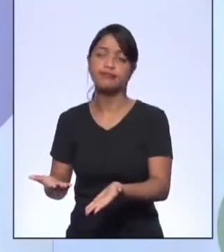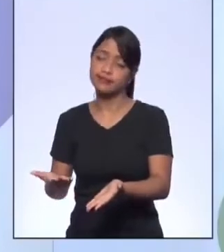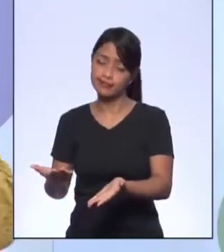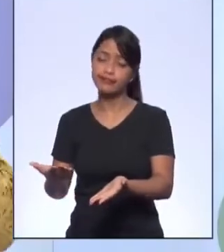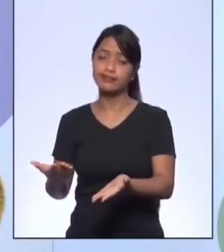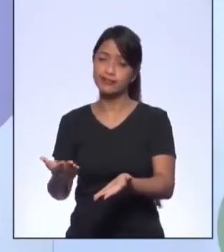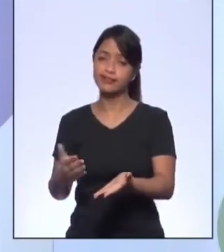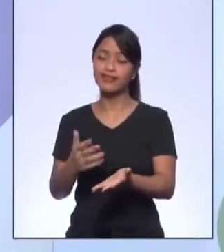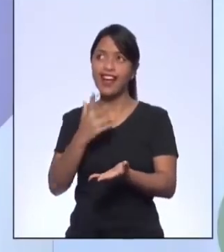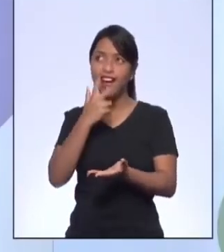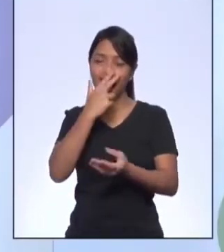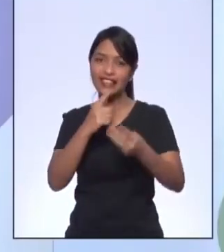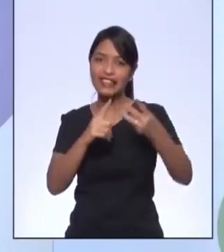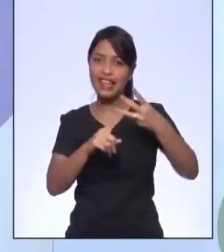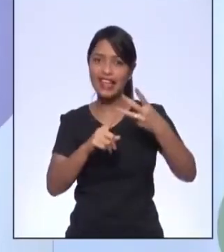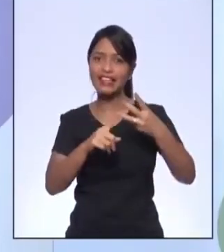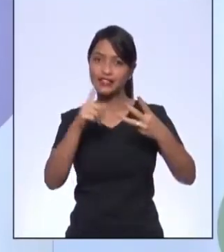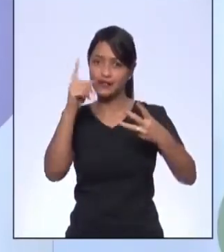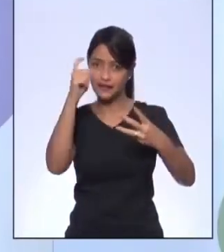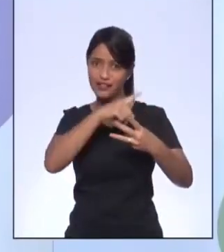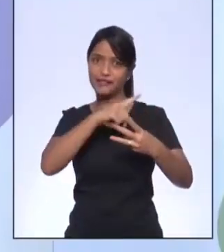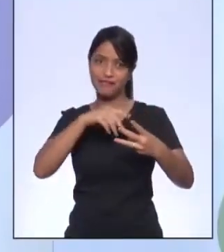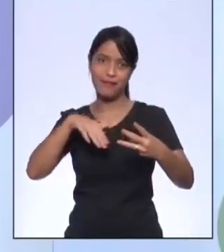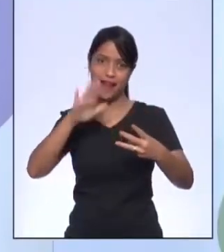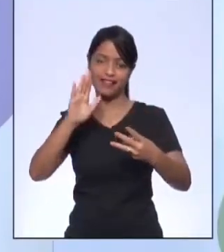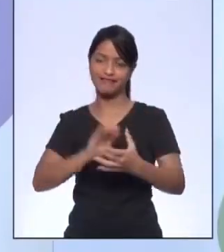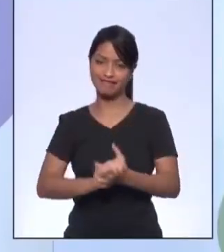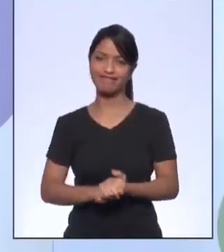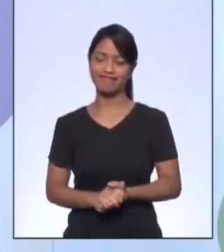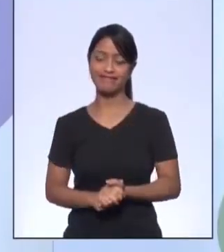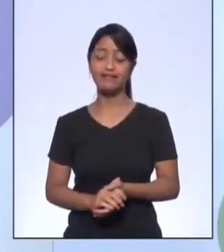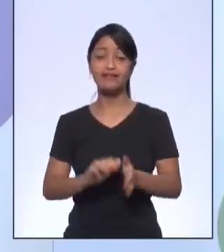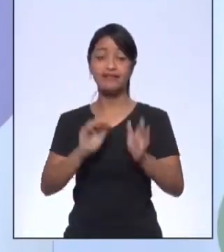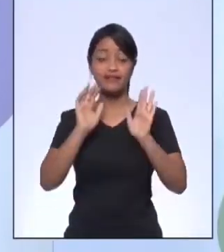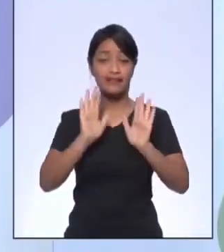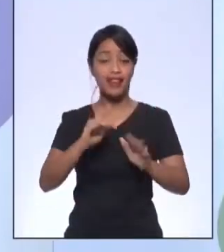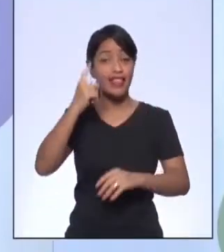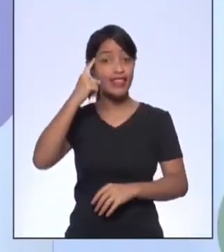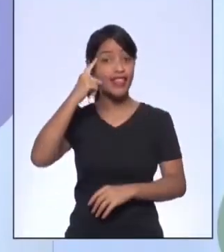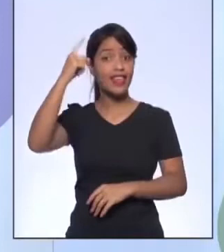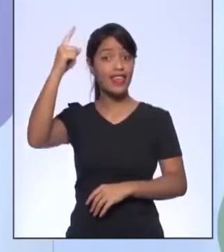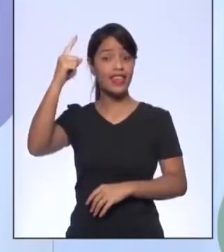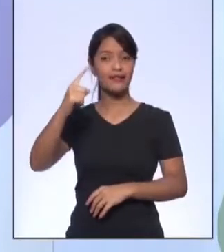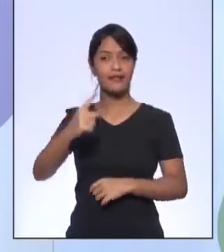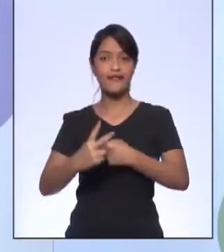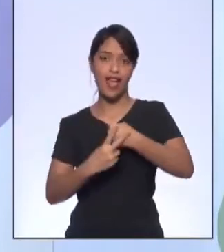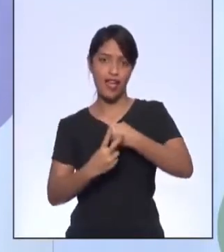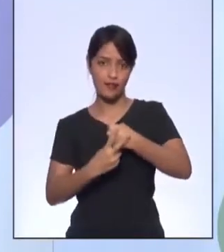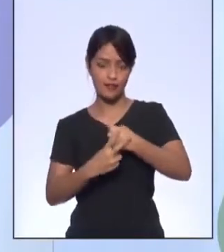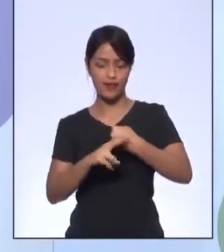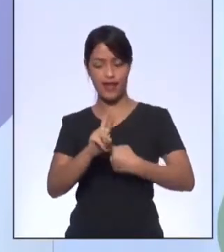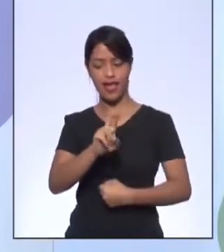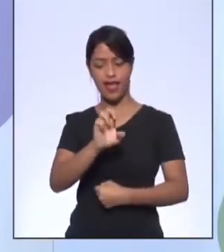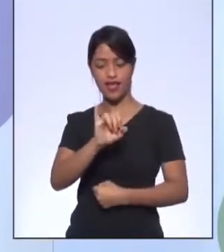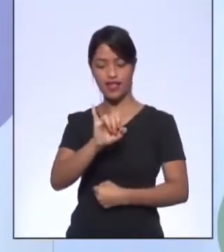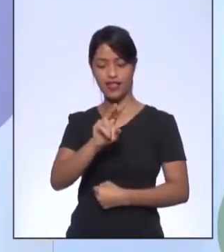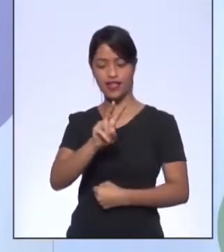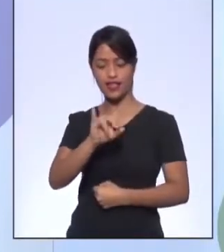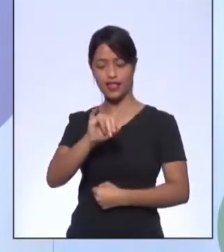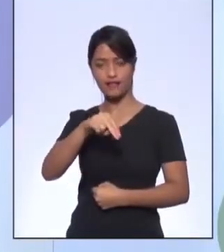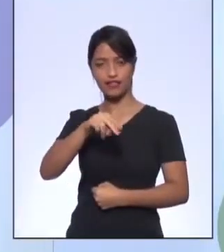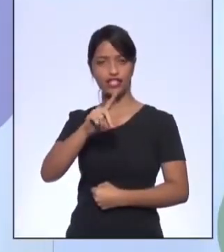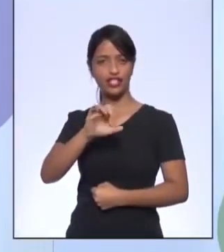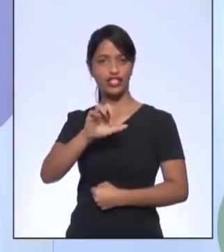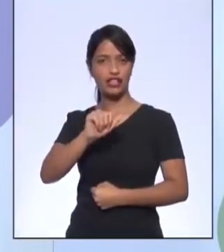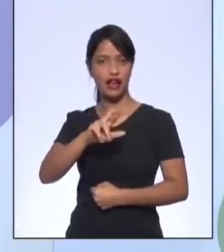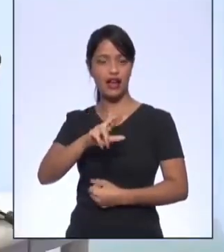ficou a mais difícil, foi essa, né? A última. Então, lembrem do que seja aí o reivindicar, porque a carta é de